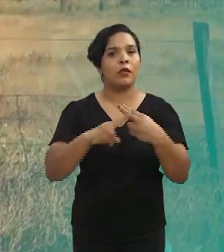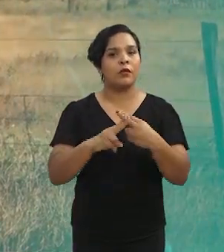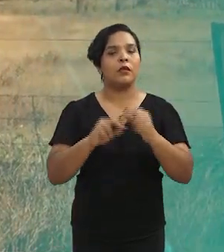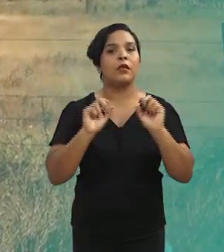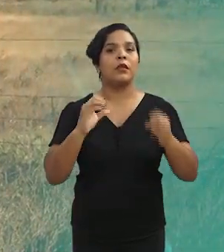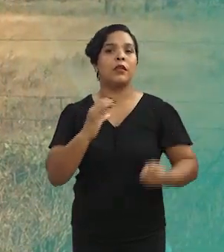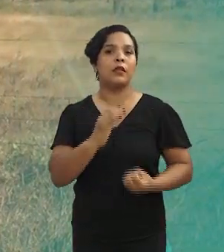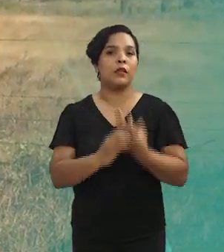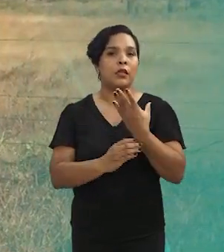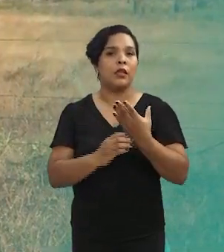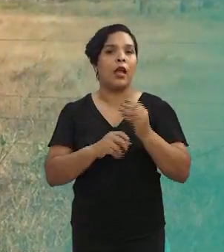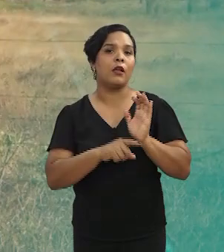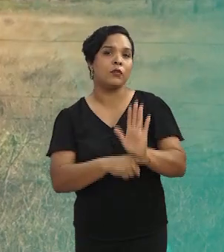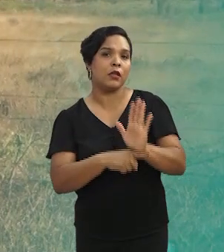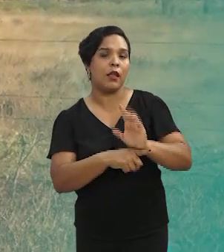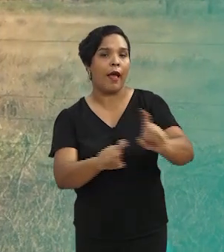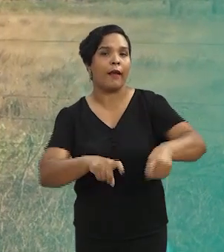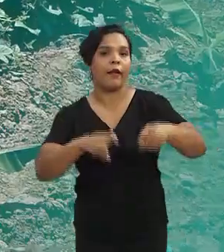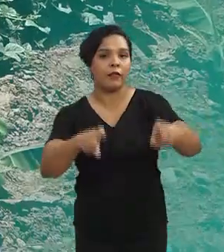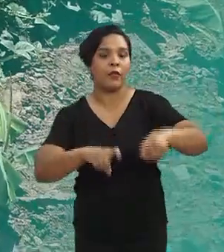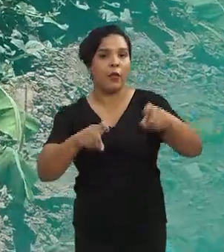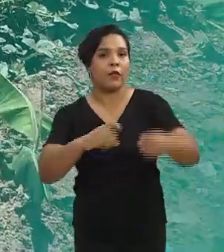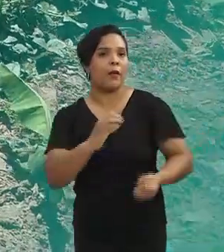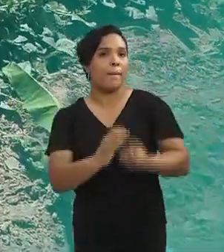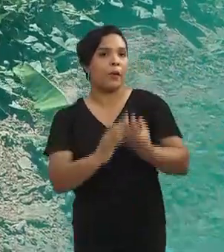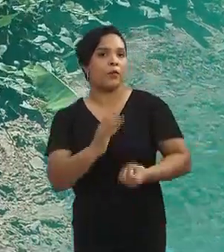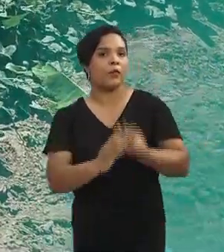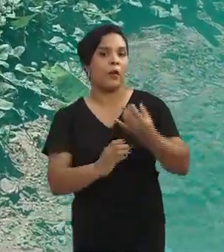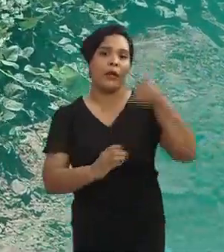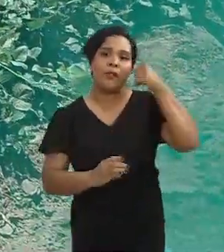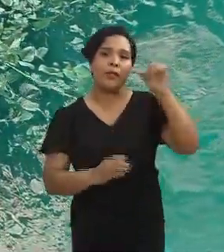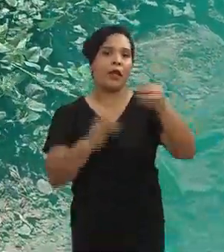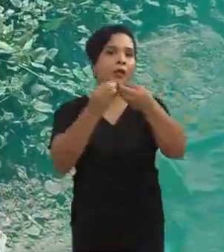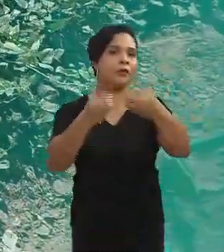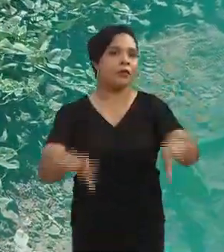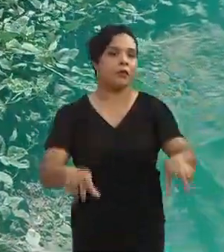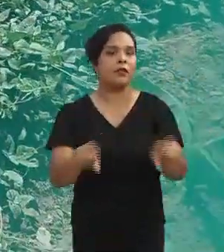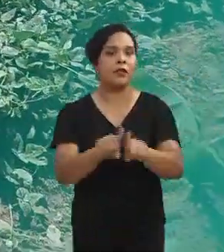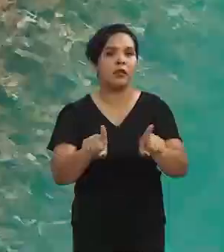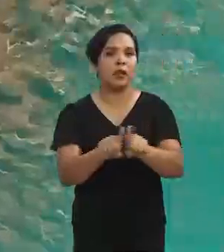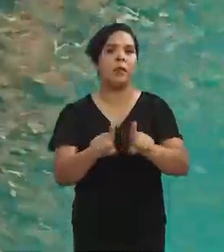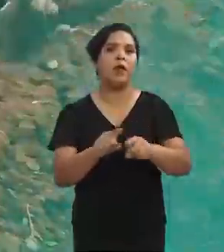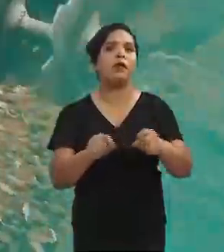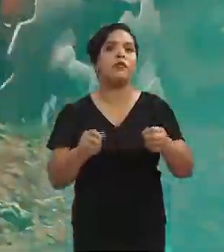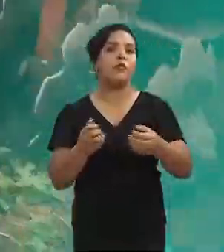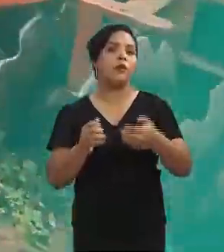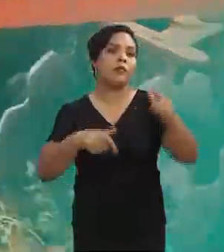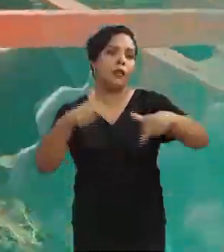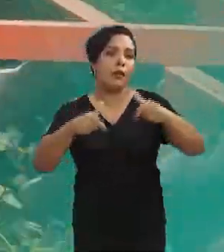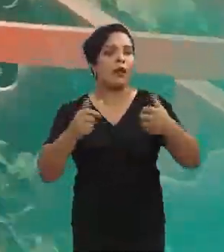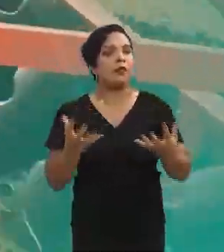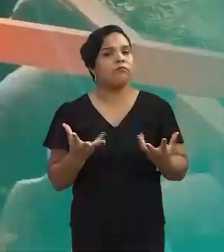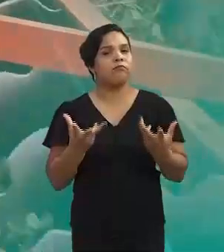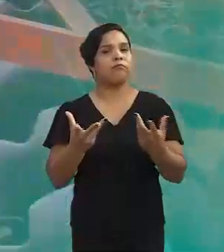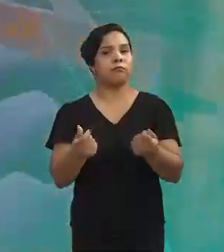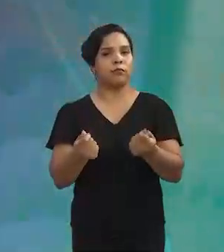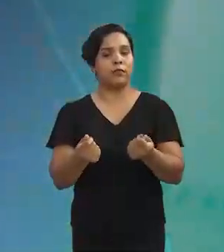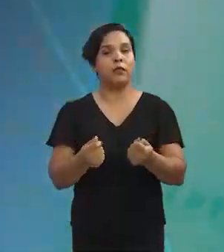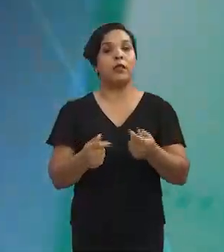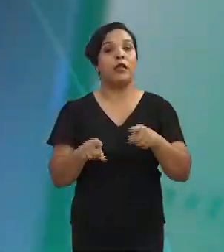dispositivo capaz de auxiliar agricultores em sua produção, evitando desperdícios e tornando suas ações mais